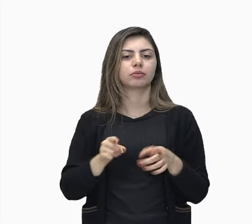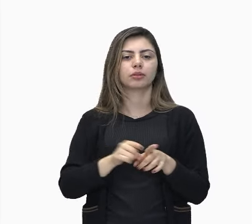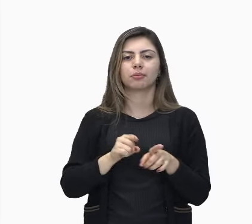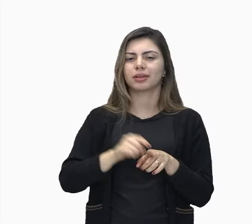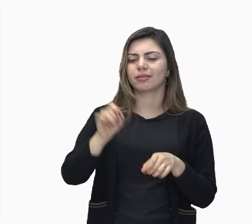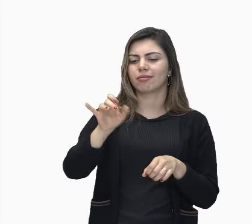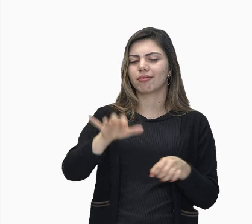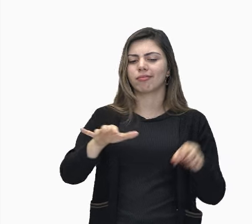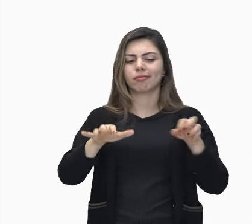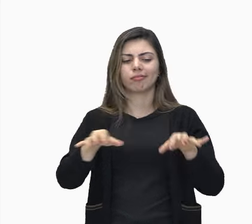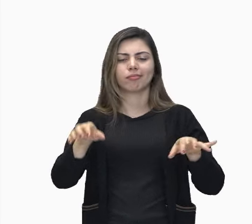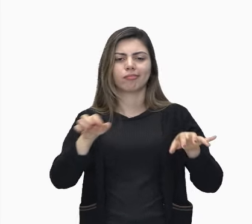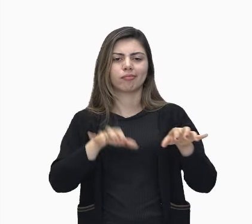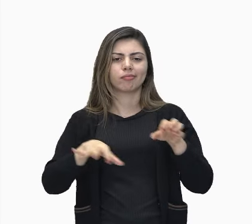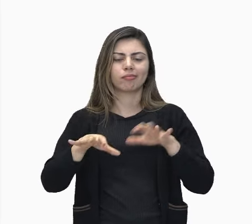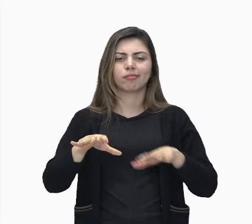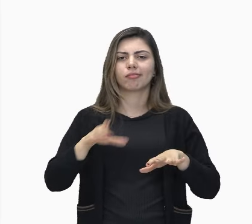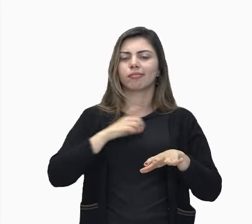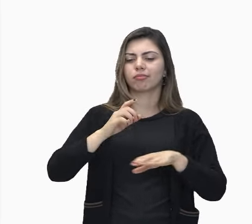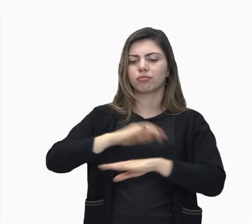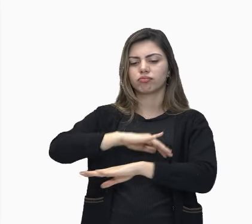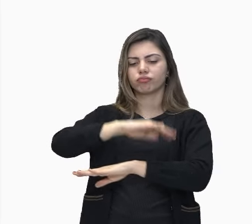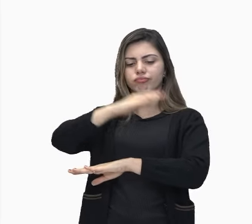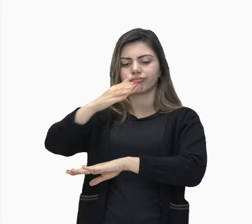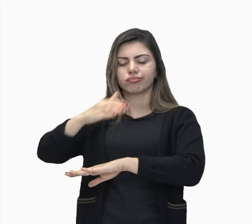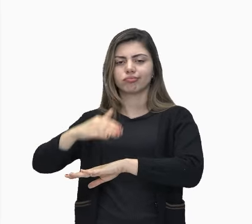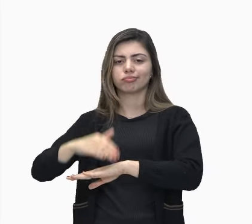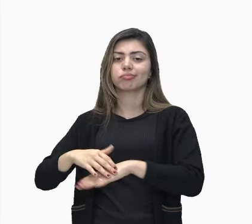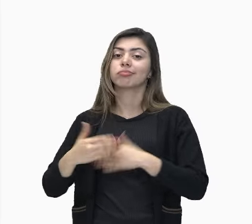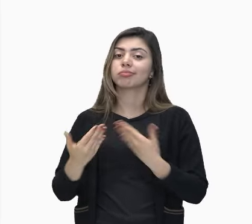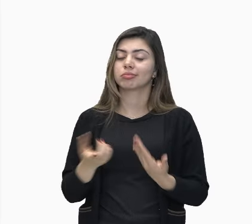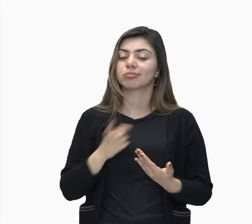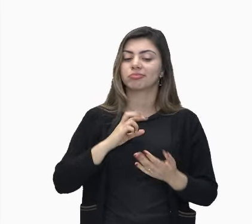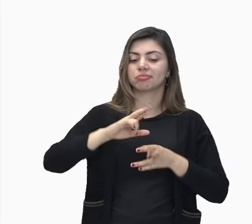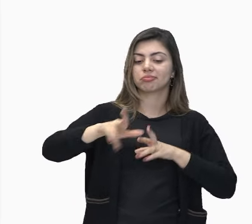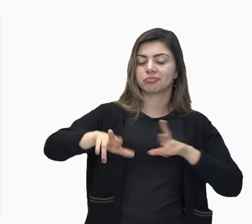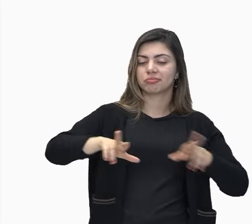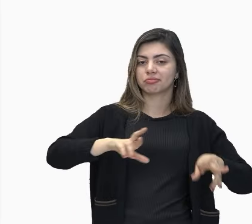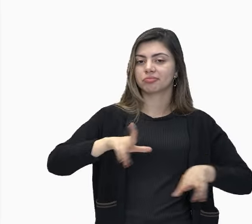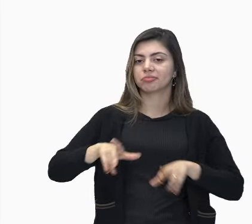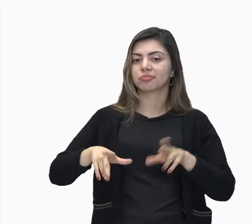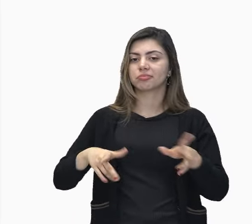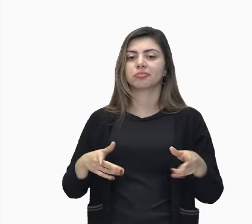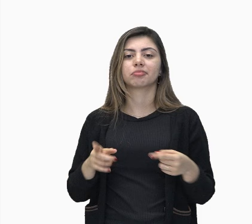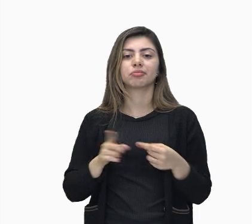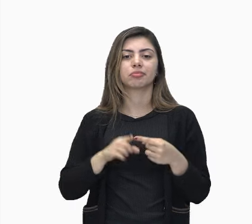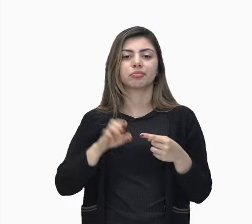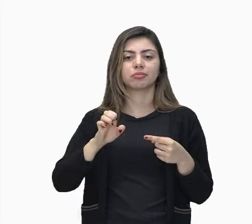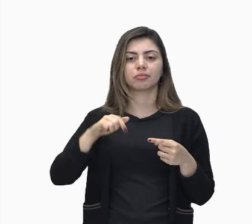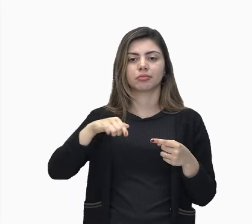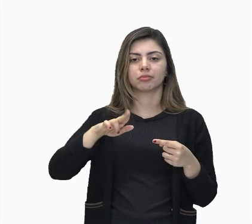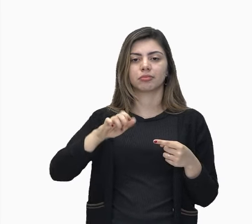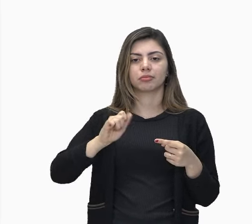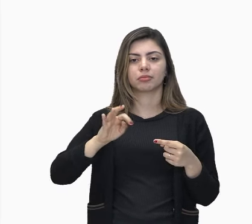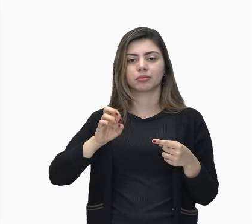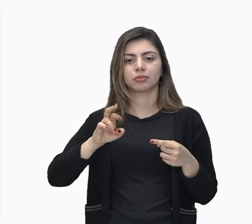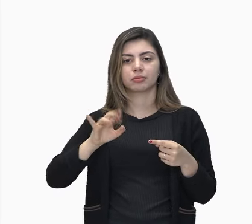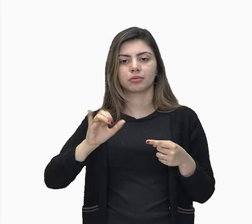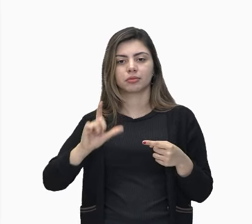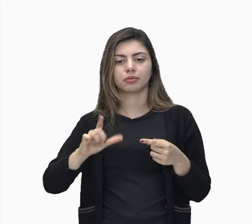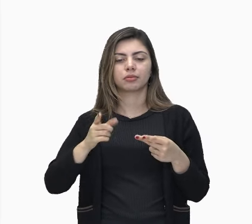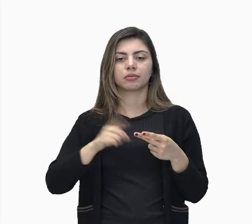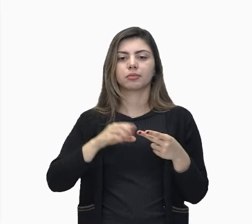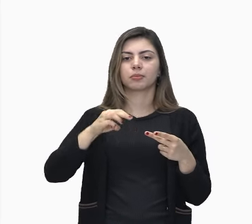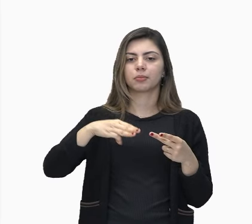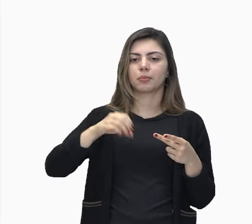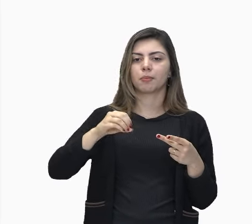áreas mais com maior altitude. Então, vai ter aí tipo de clima equatorial, né? As monções